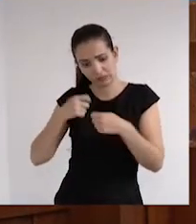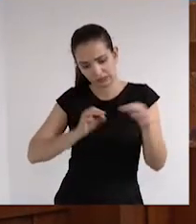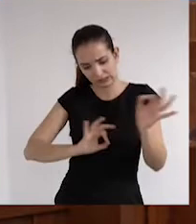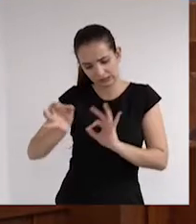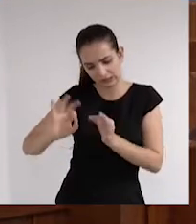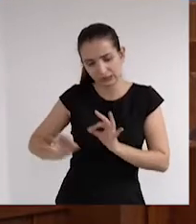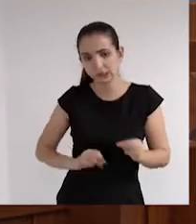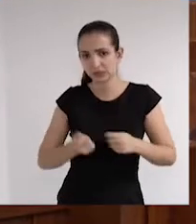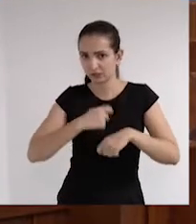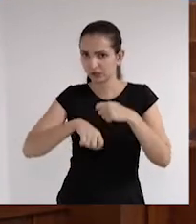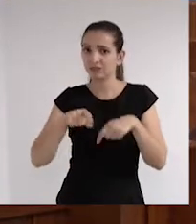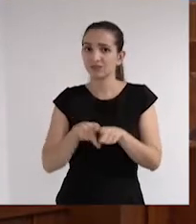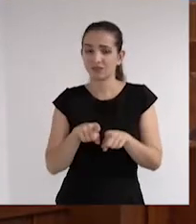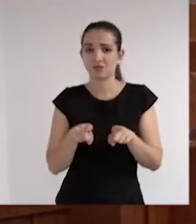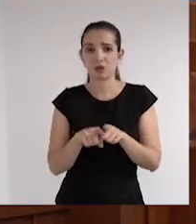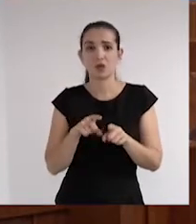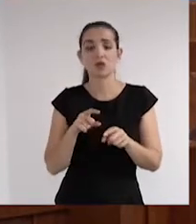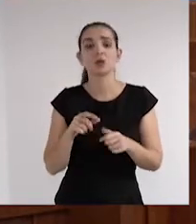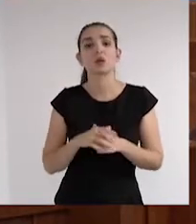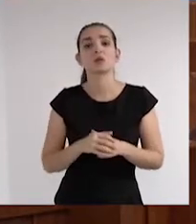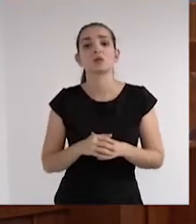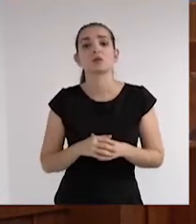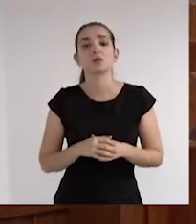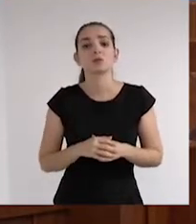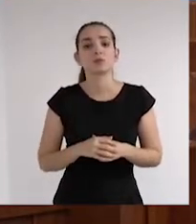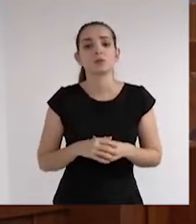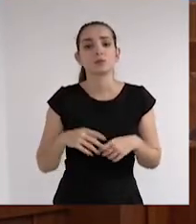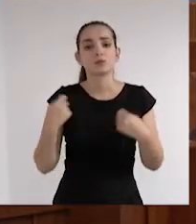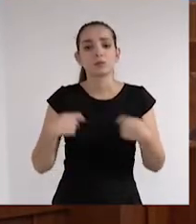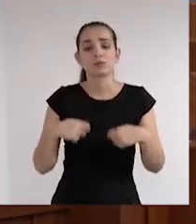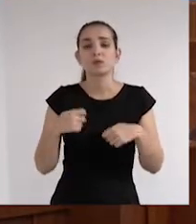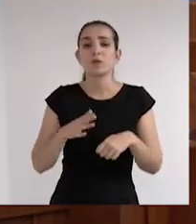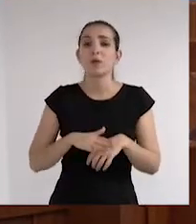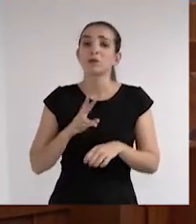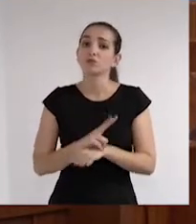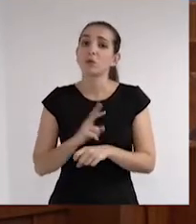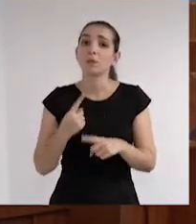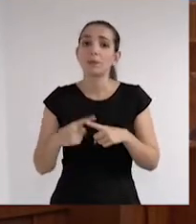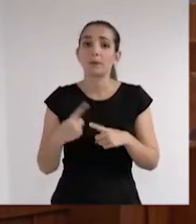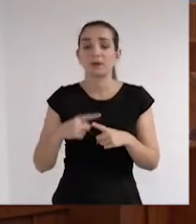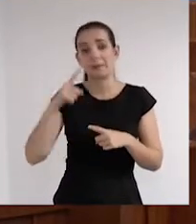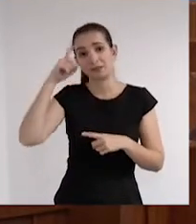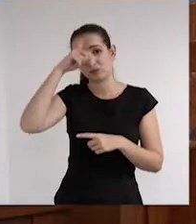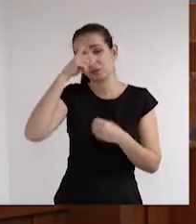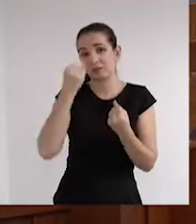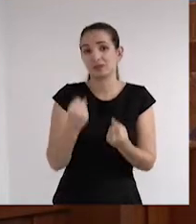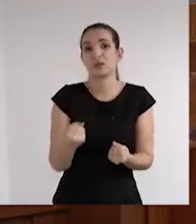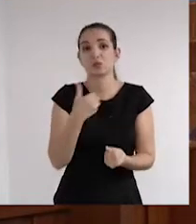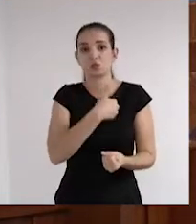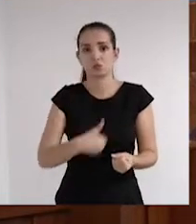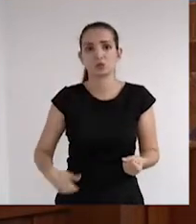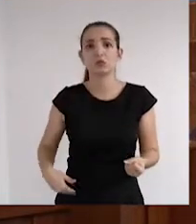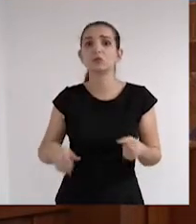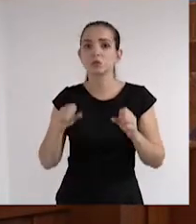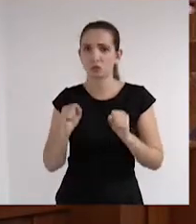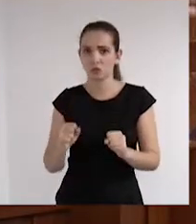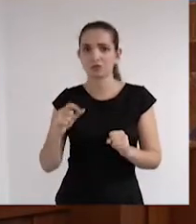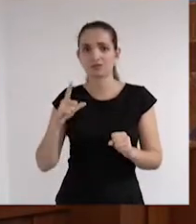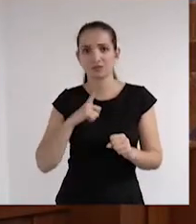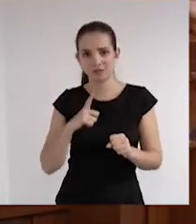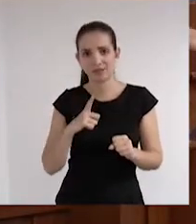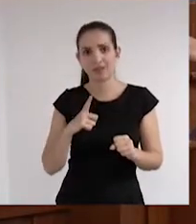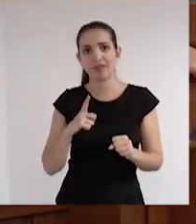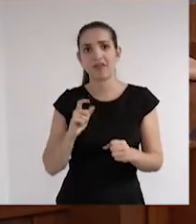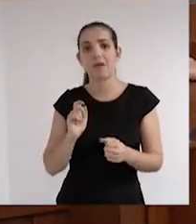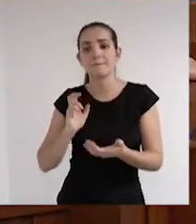obviamente que penaliza e dificulta mais ainda ao Estado para que ele possa fazer frente às demandas que são colocadas